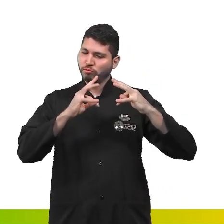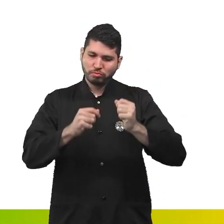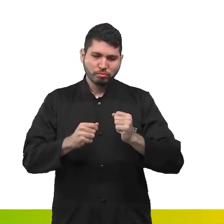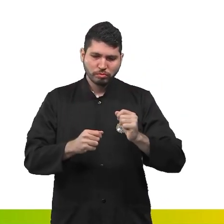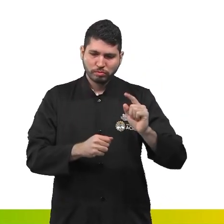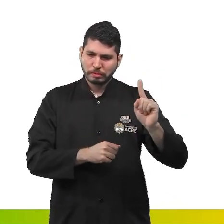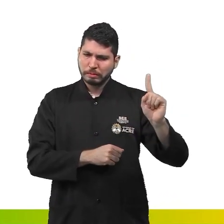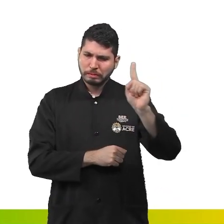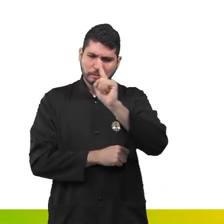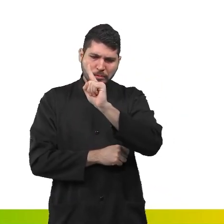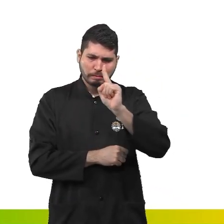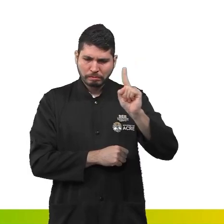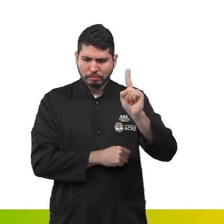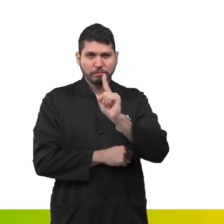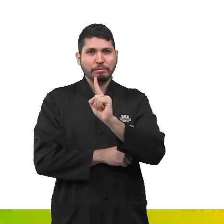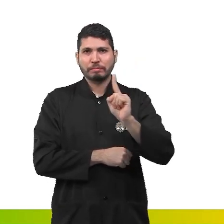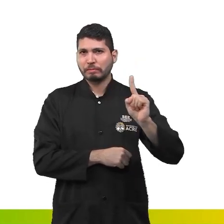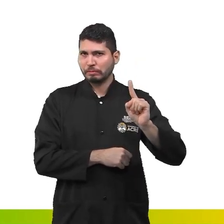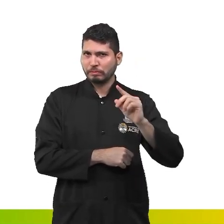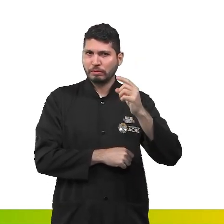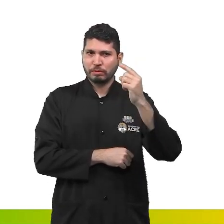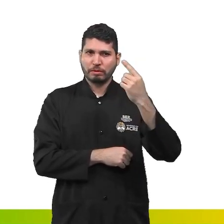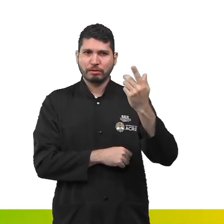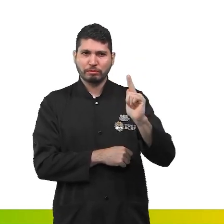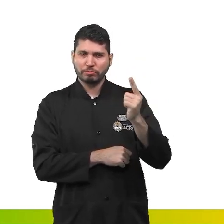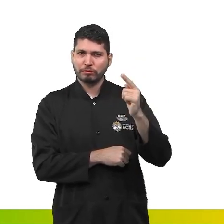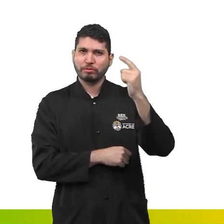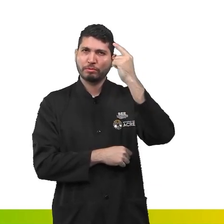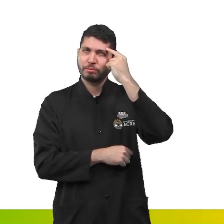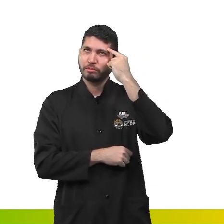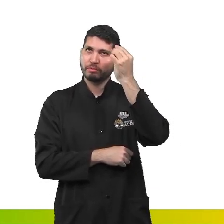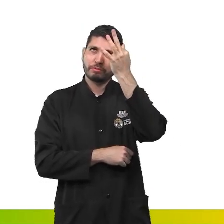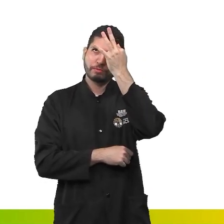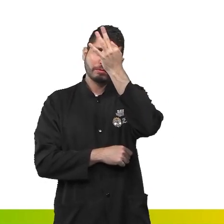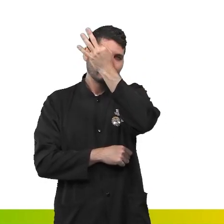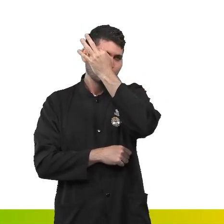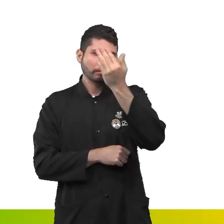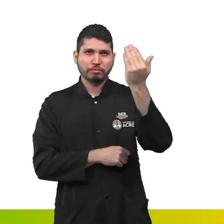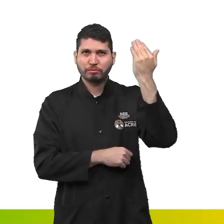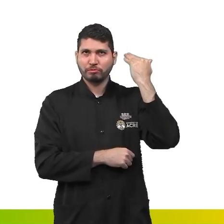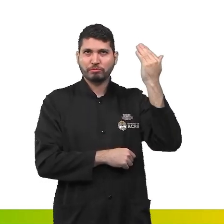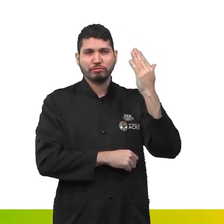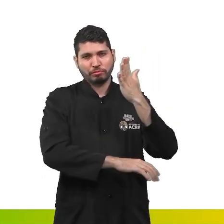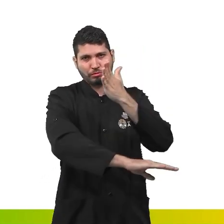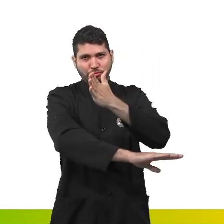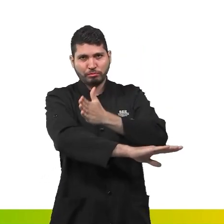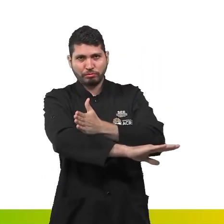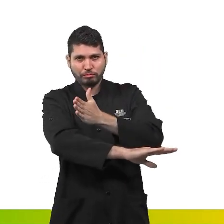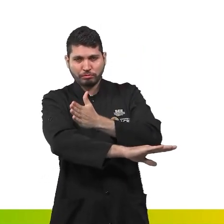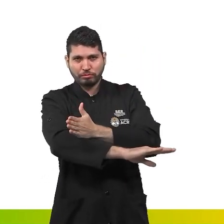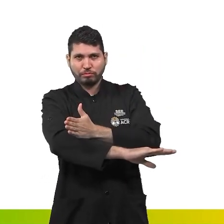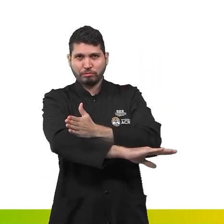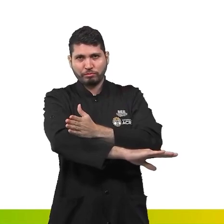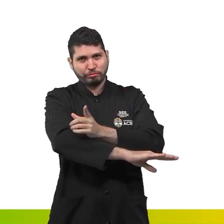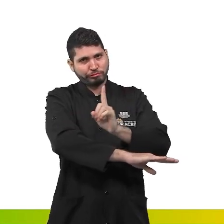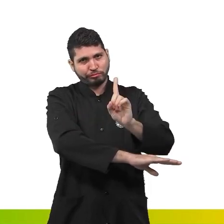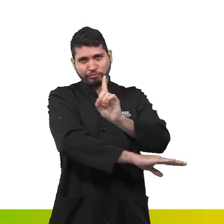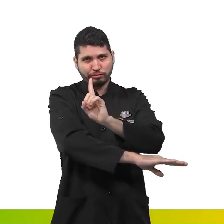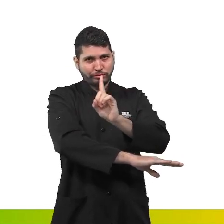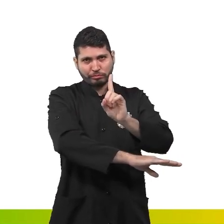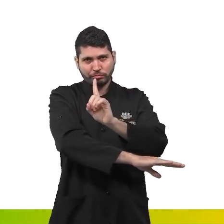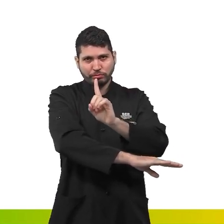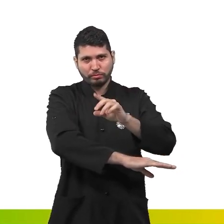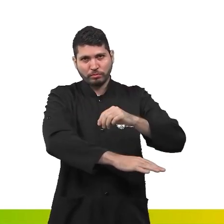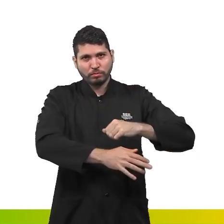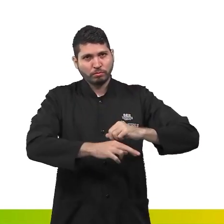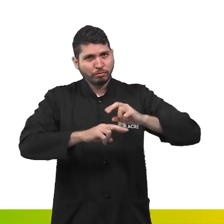à geografia e ao pensamento filosófico antigo e medieval. Então, a